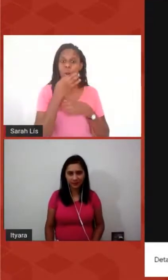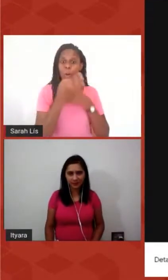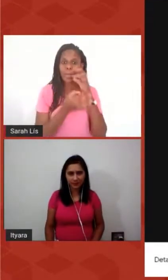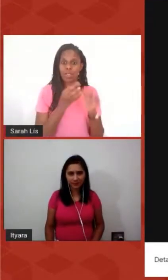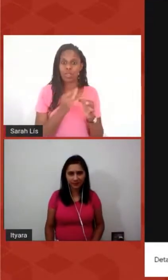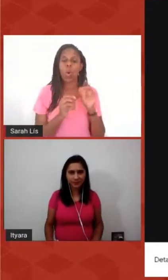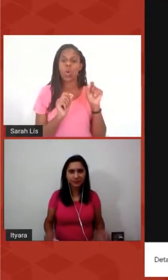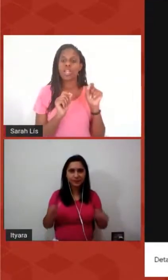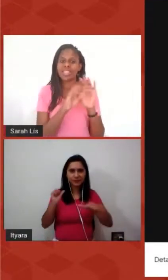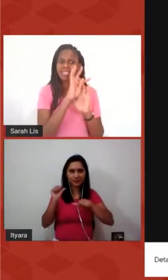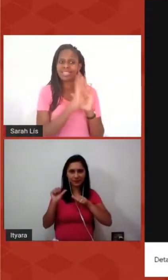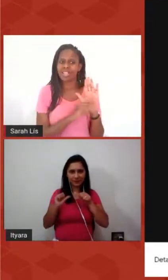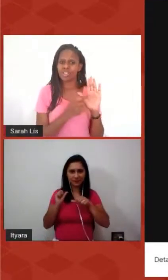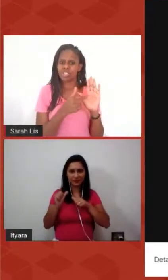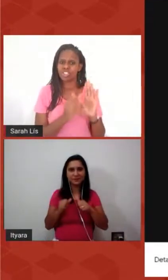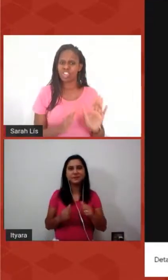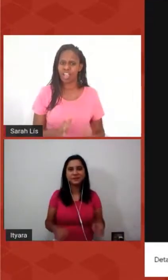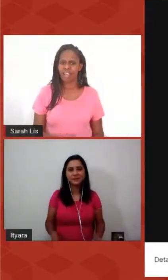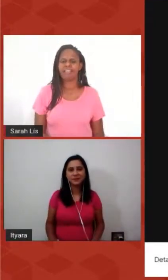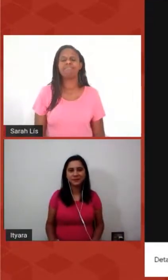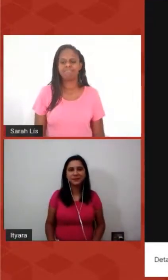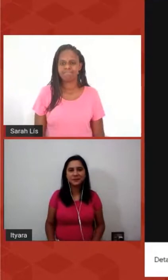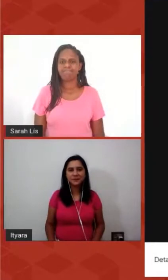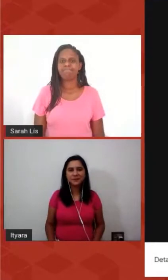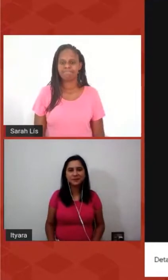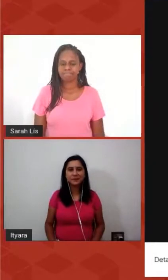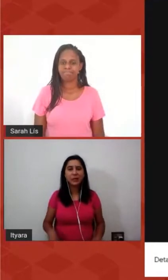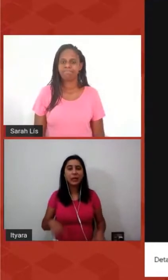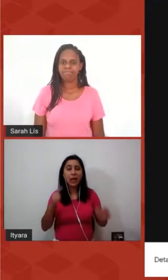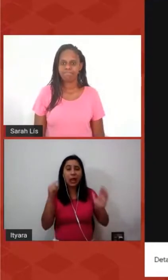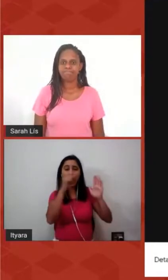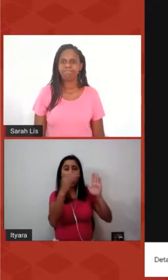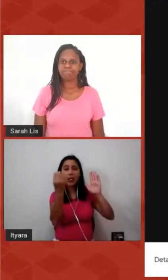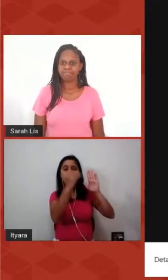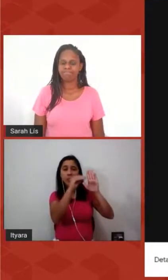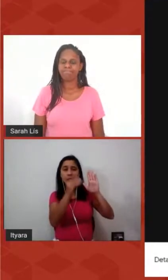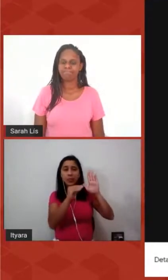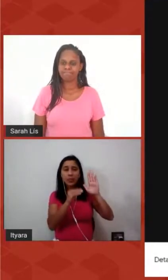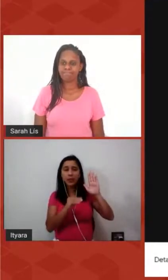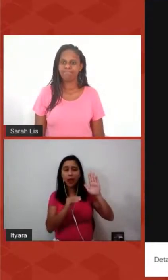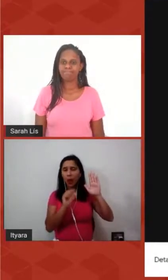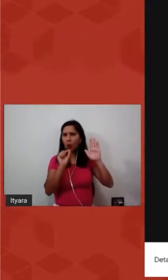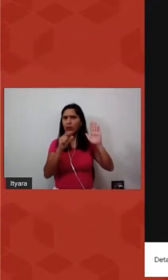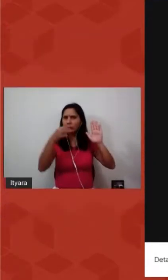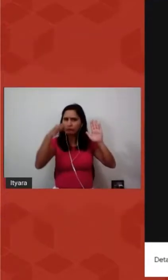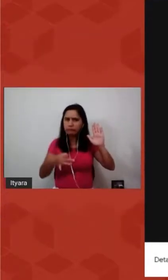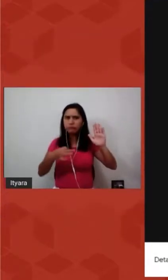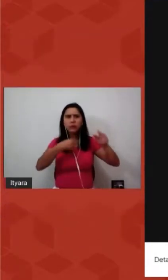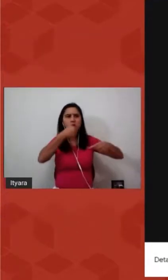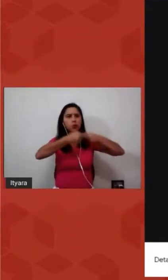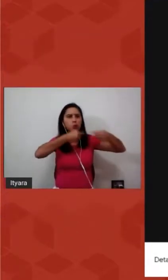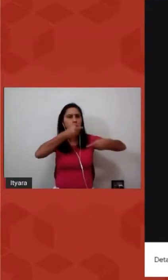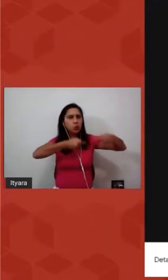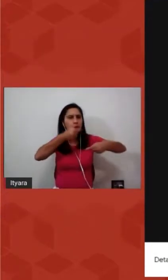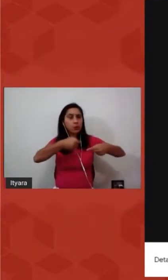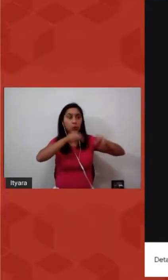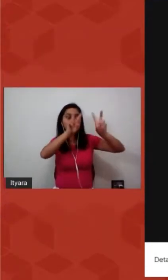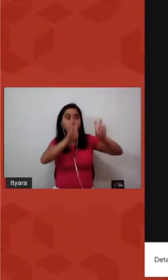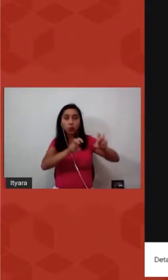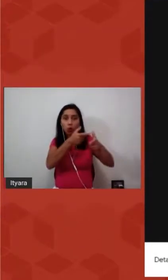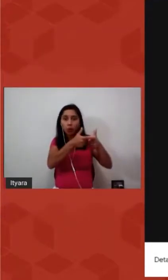encher linguiça, como o pessoal diz, né? Ou o que está lá realmente, que é o que está em discussão para essa nossa situação